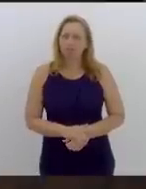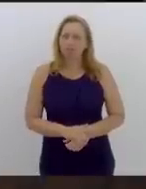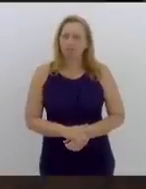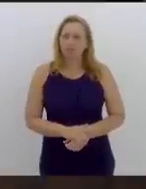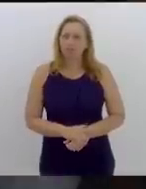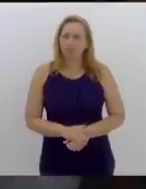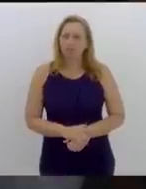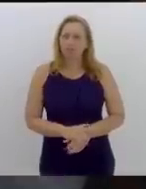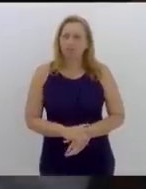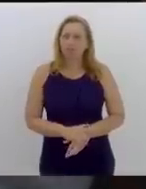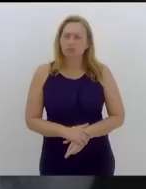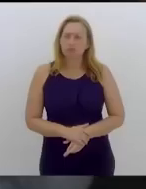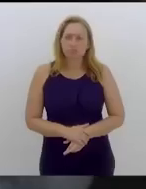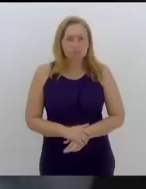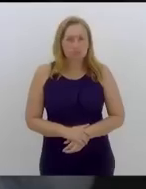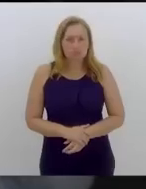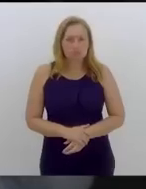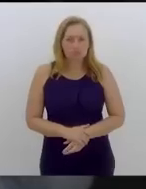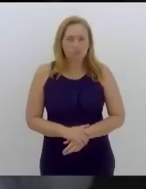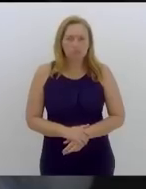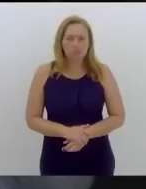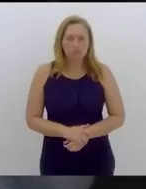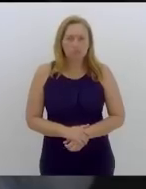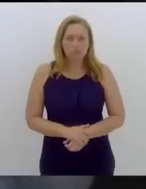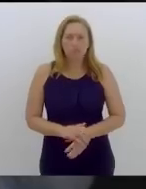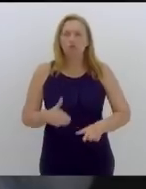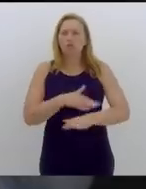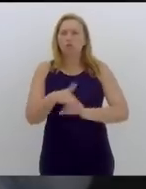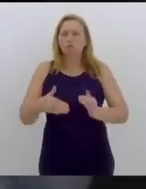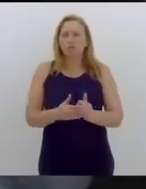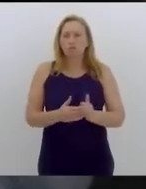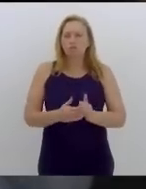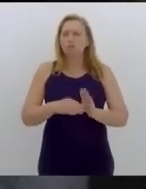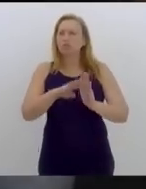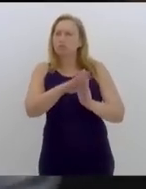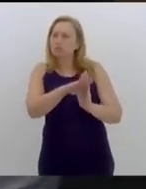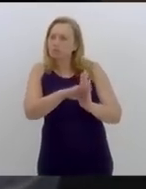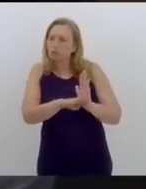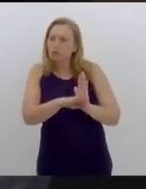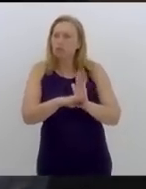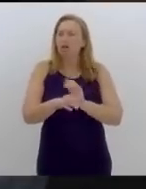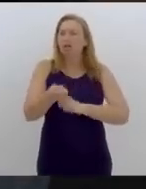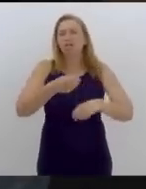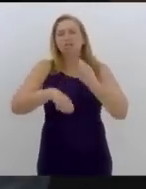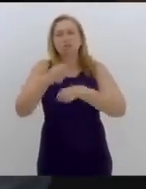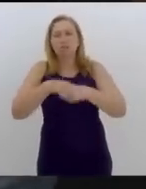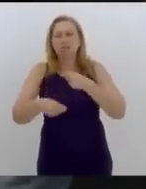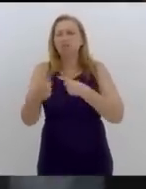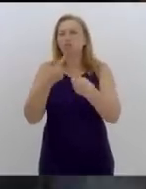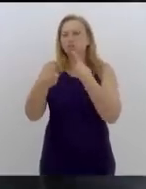vieram para abertura da CPI vai rever todos os atos administrativos reforma Exclusão